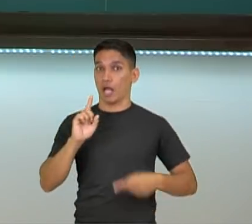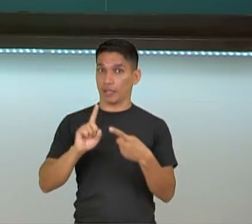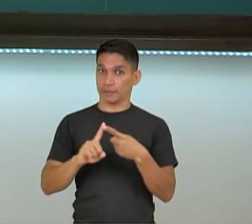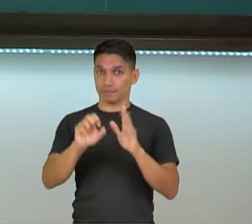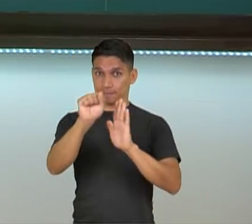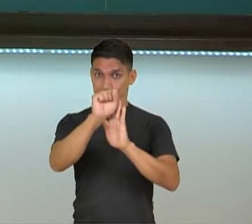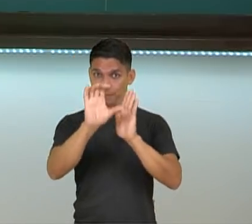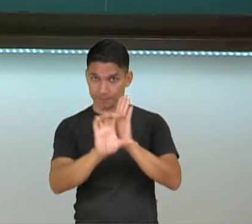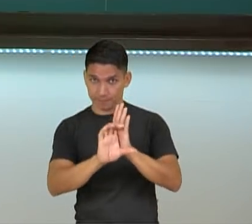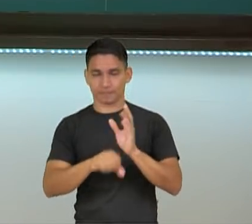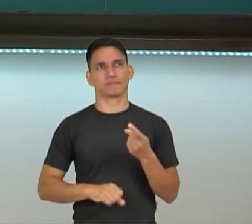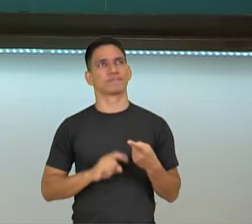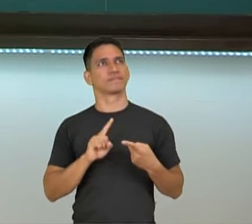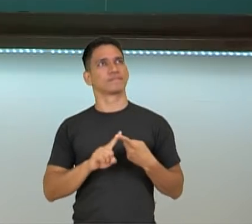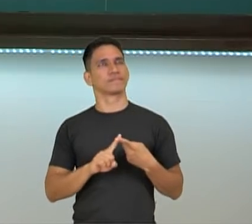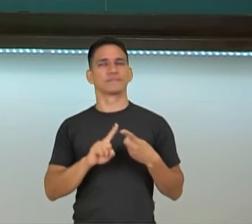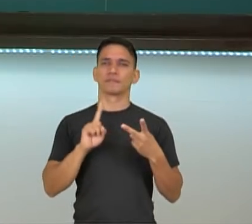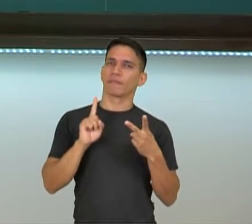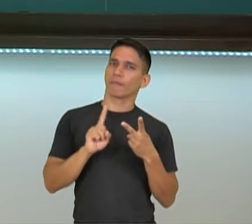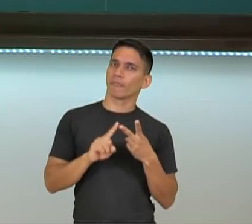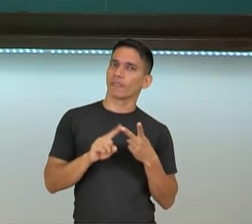séculos, na